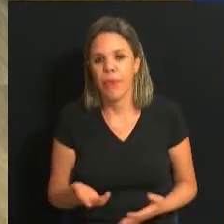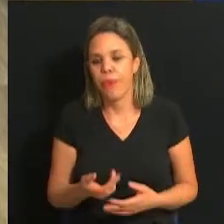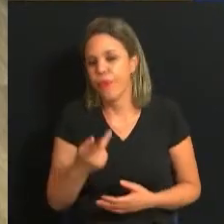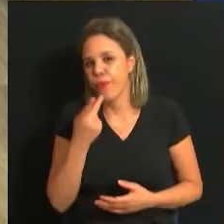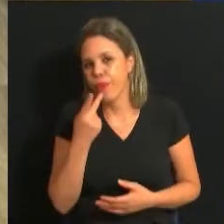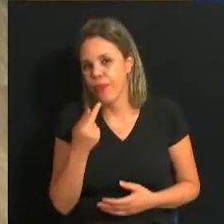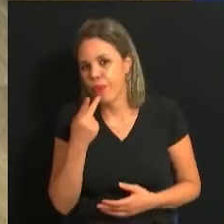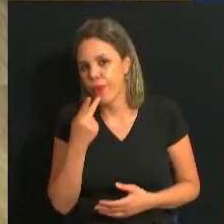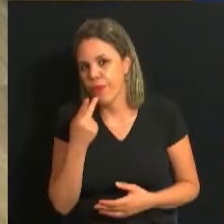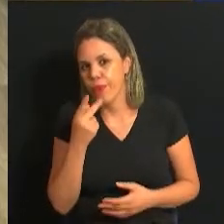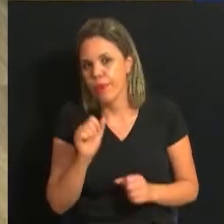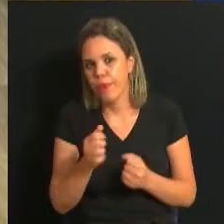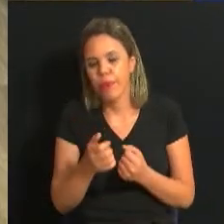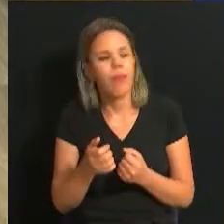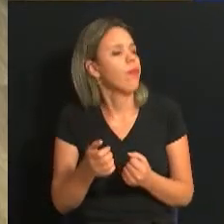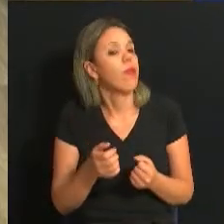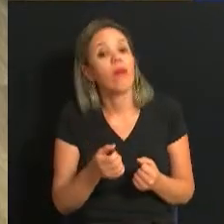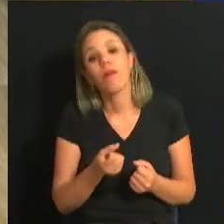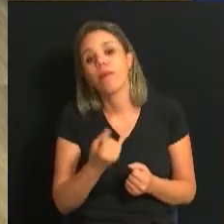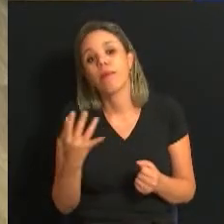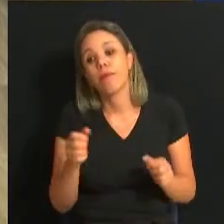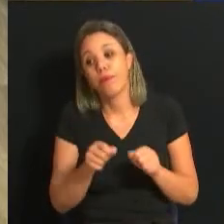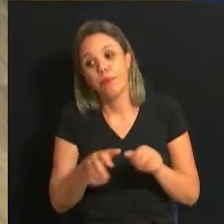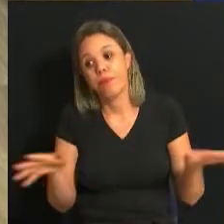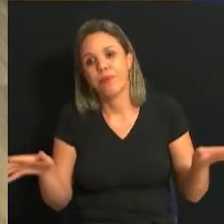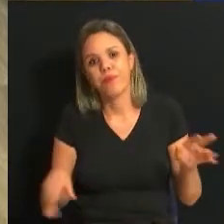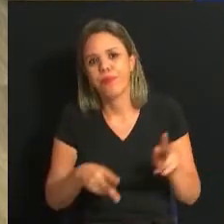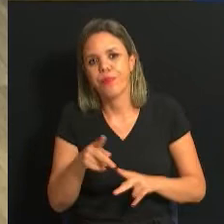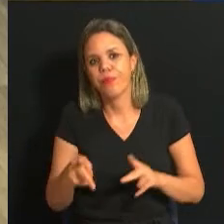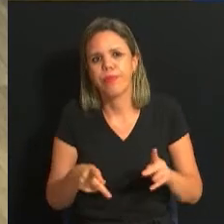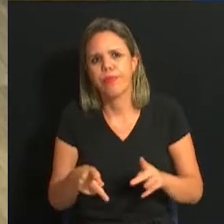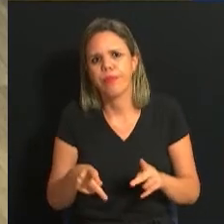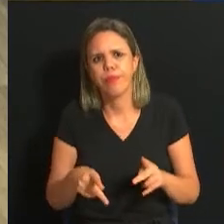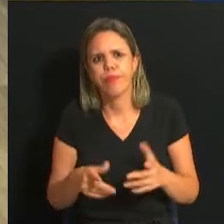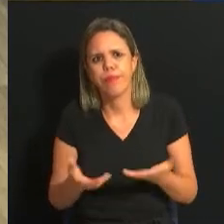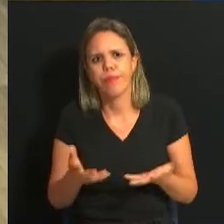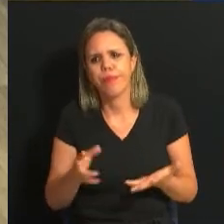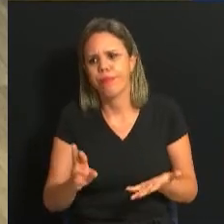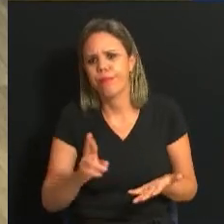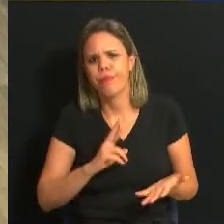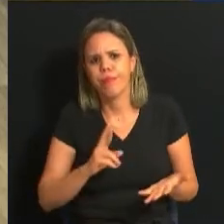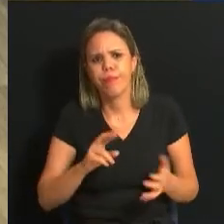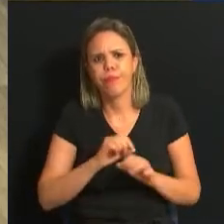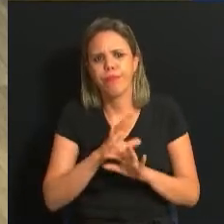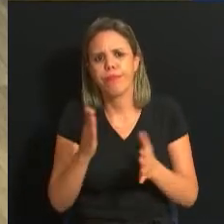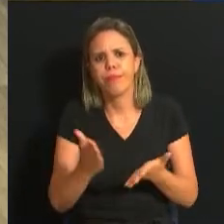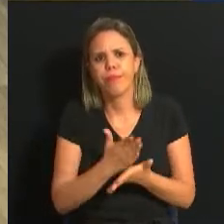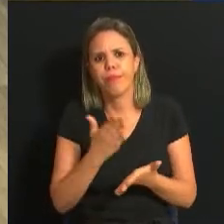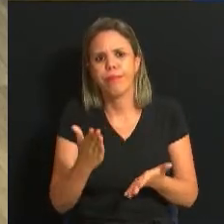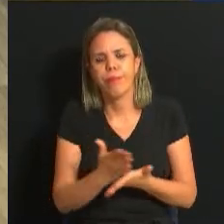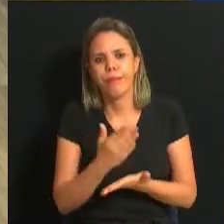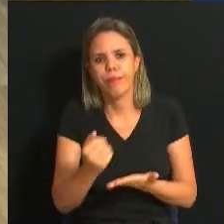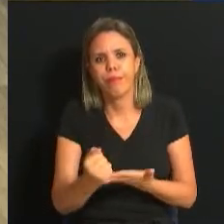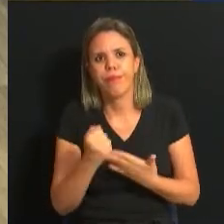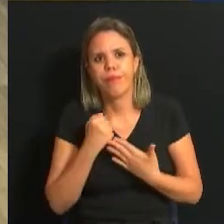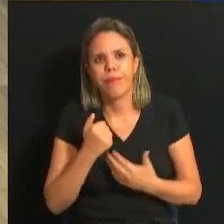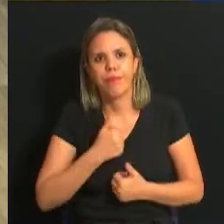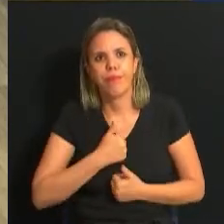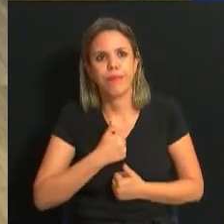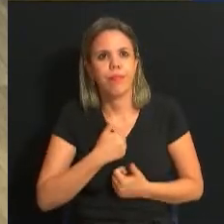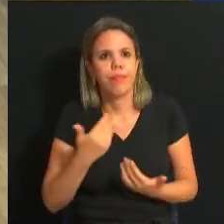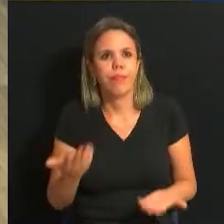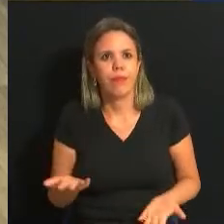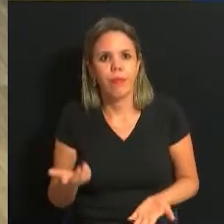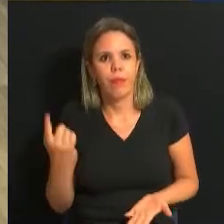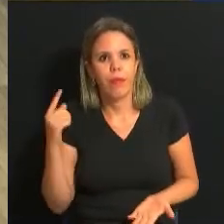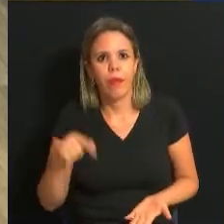essa epidemia, né? As pessoas buscando respostas, estes livros de autoajuda eram e